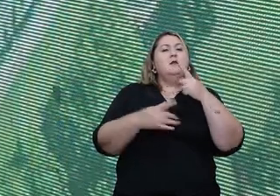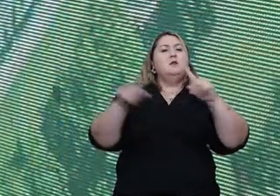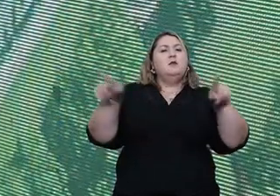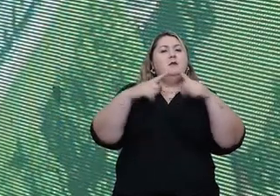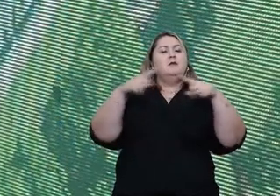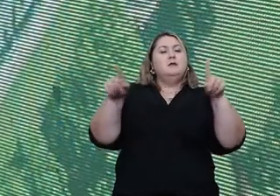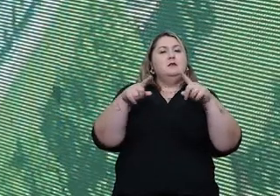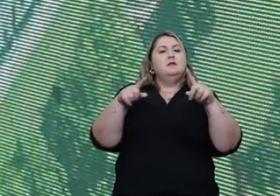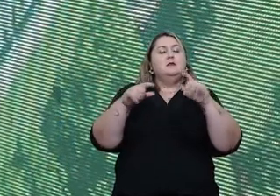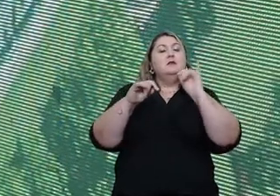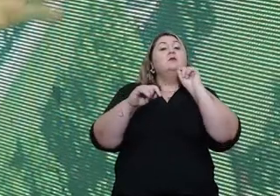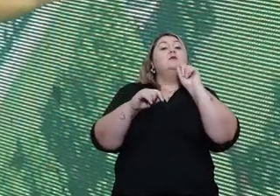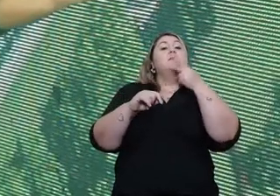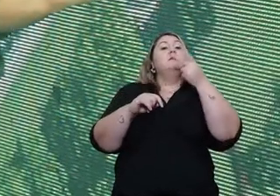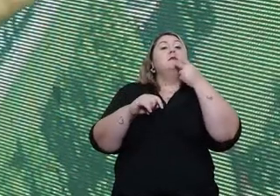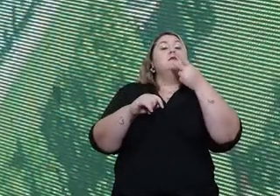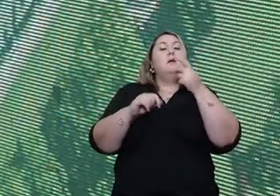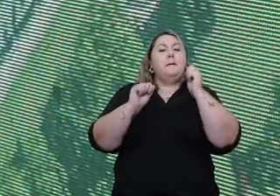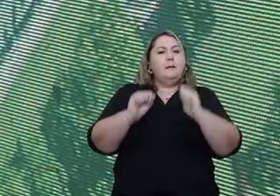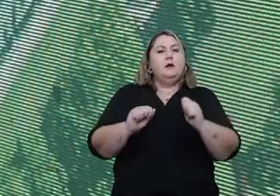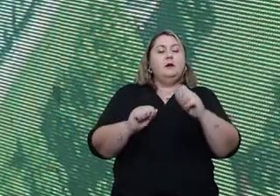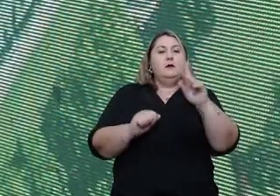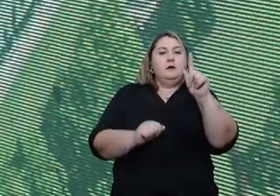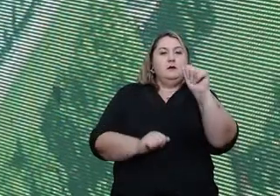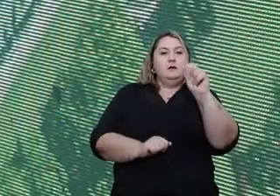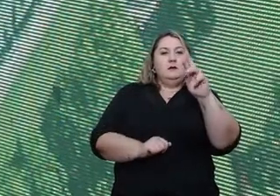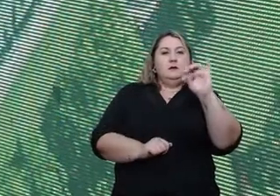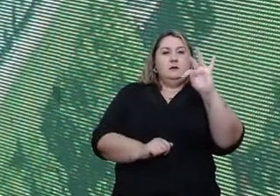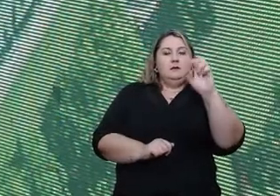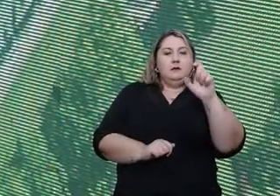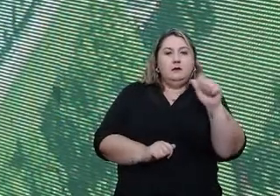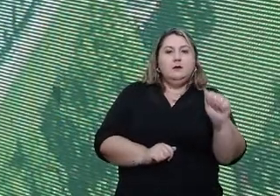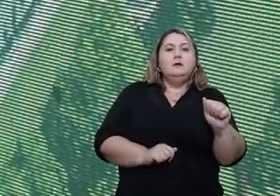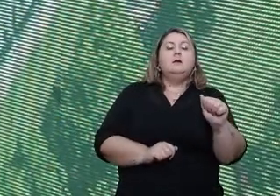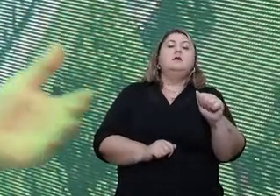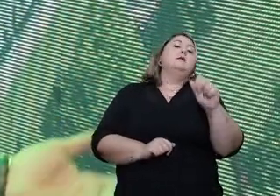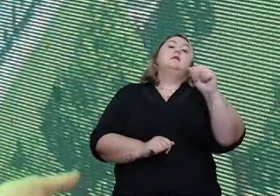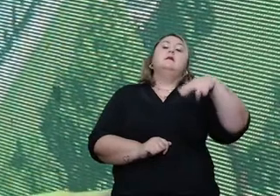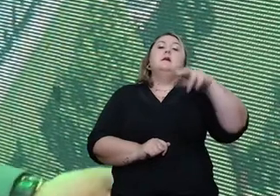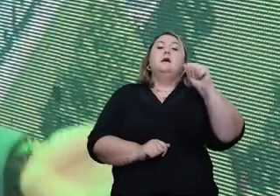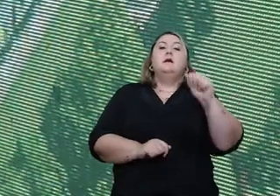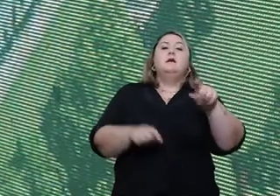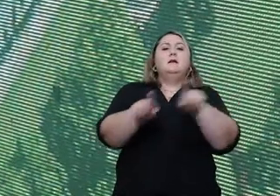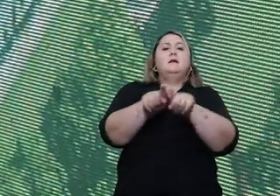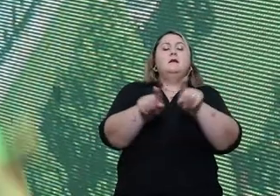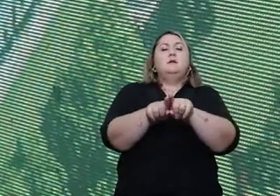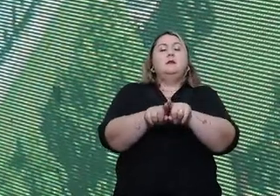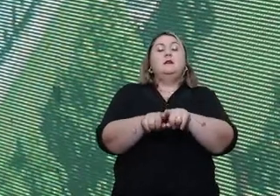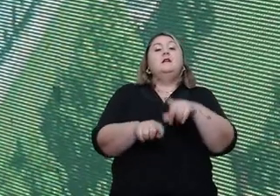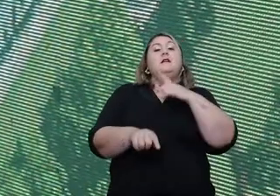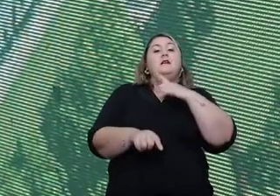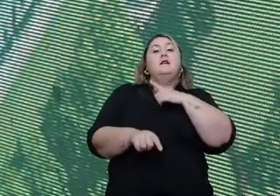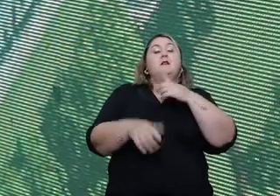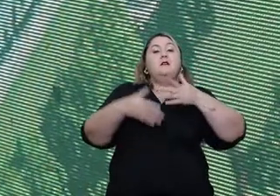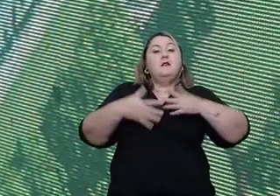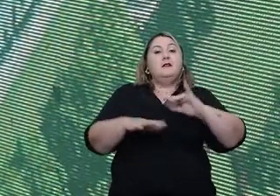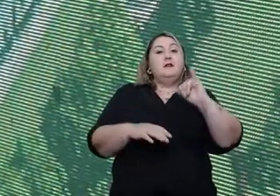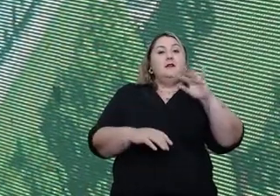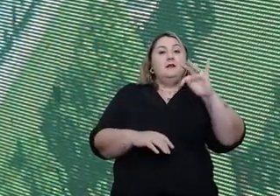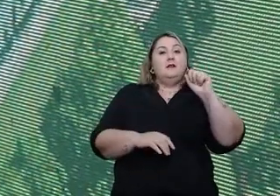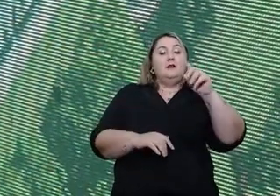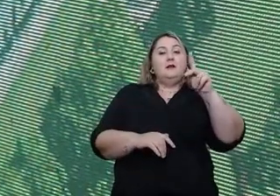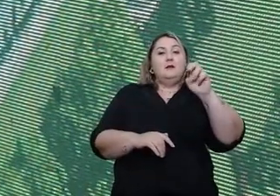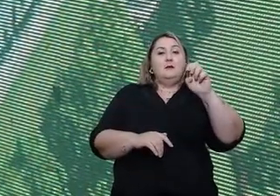por cima aqui do meu comentário, não tem problema. A Gabriela, a Ana, o pessoal aqui de Itapetininga. Eu sou nascido em Itapetininga,